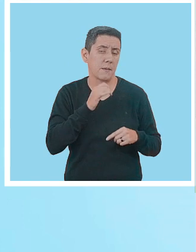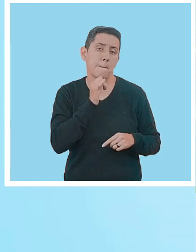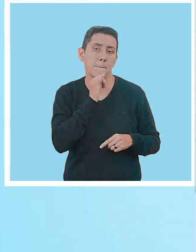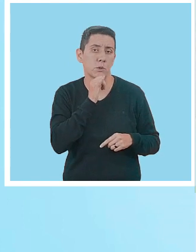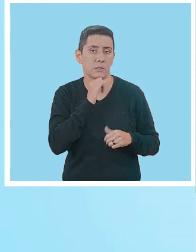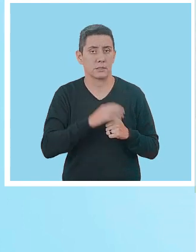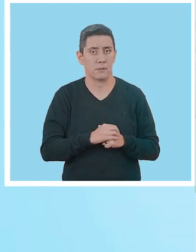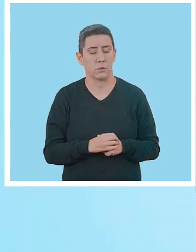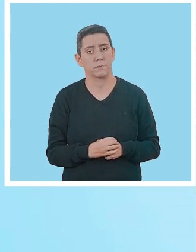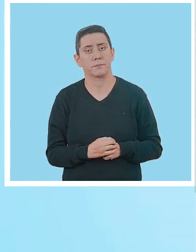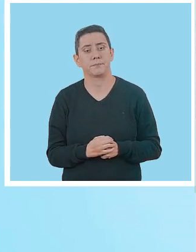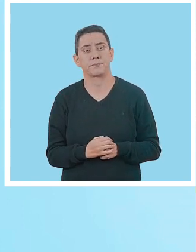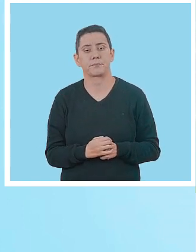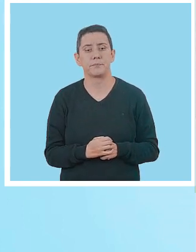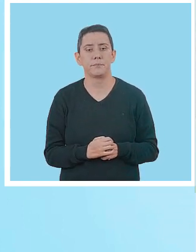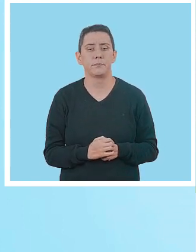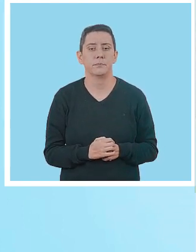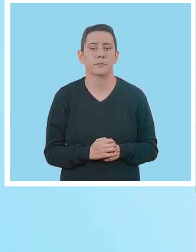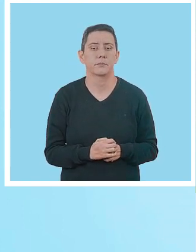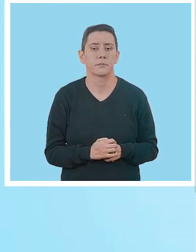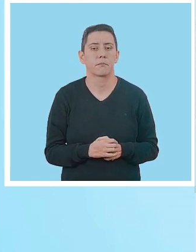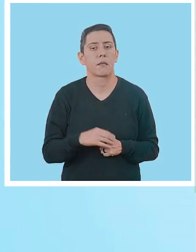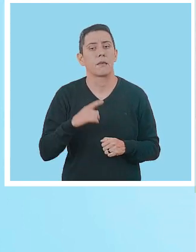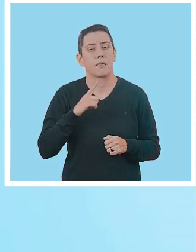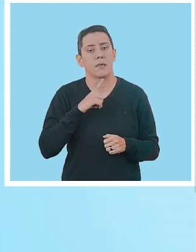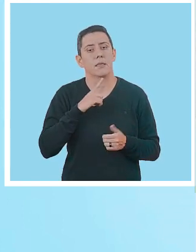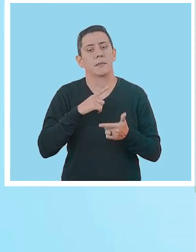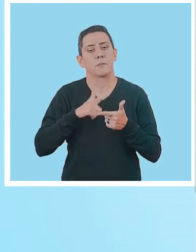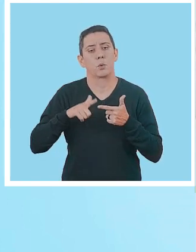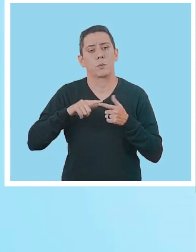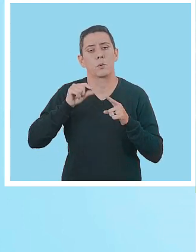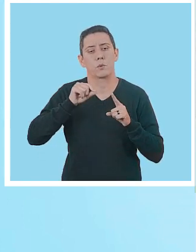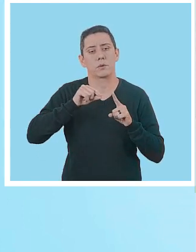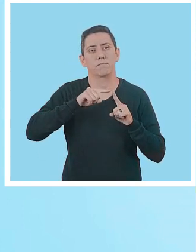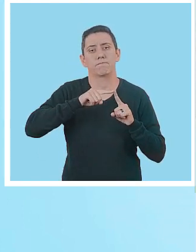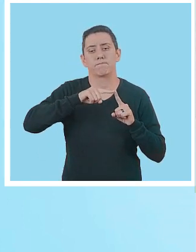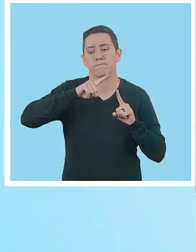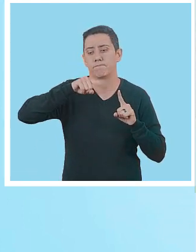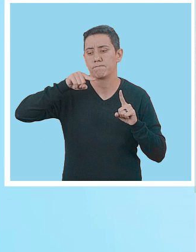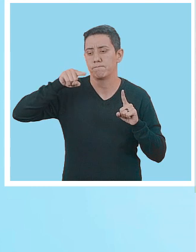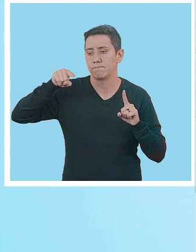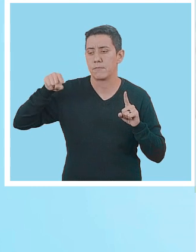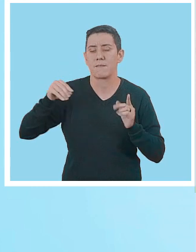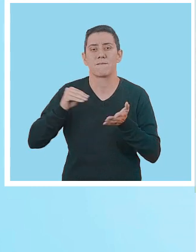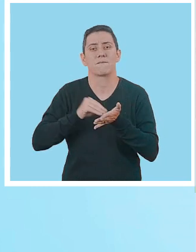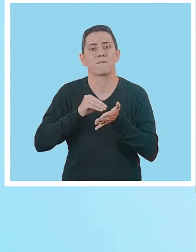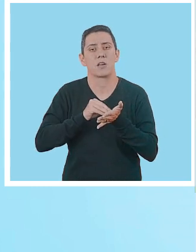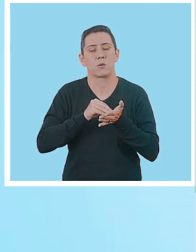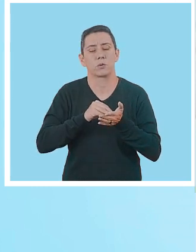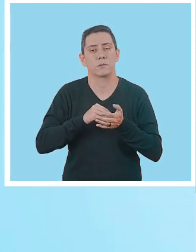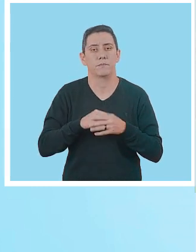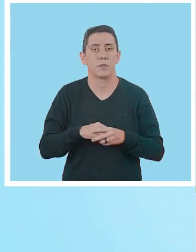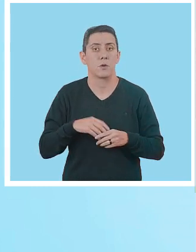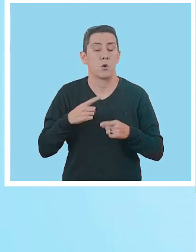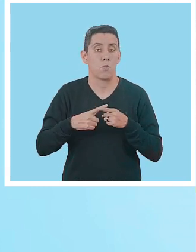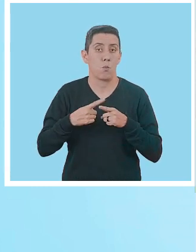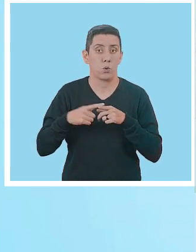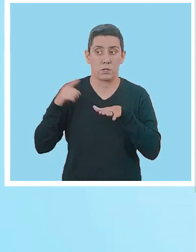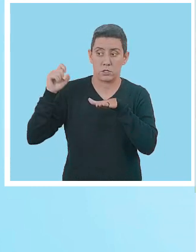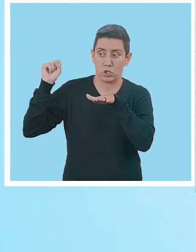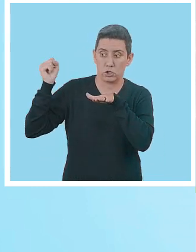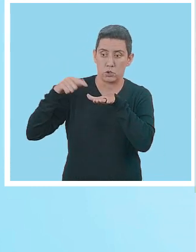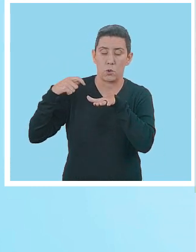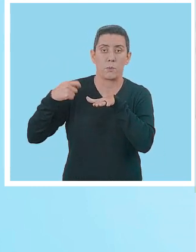é intermitência porque intermitência porque a solar ela gera né conforme o recurso solar está disponível